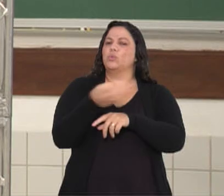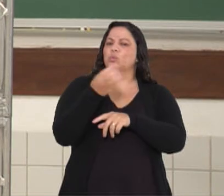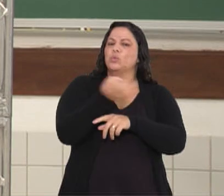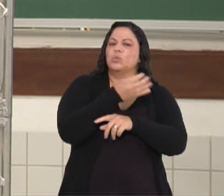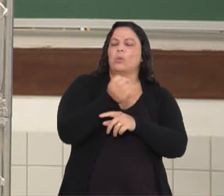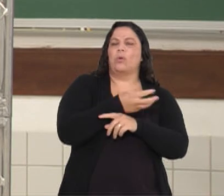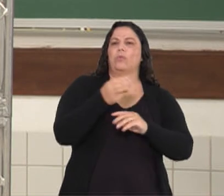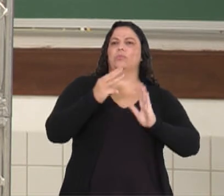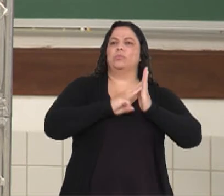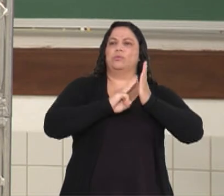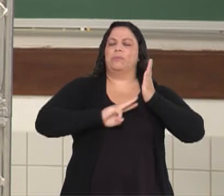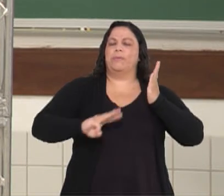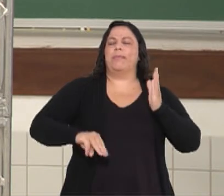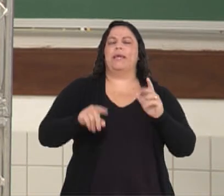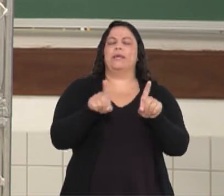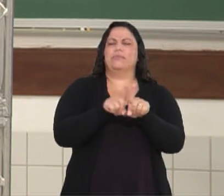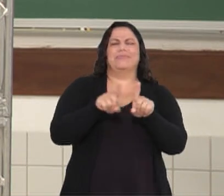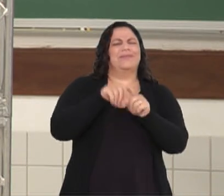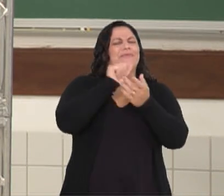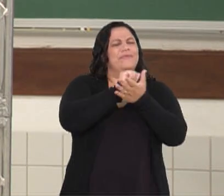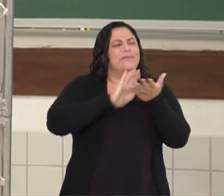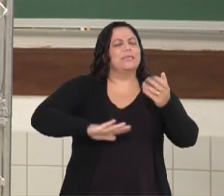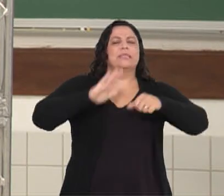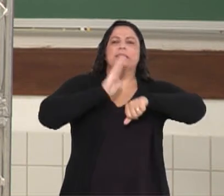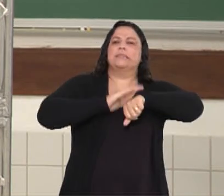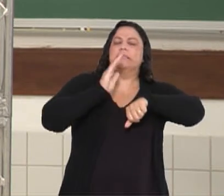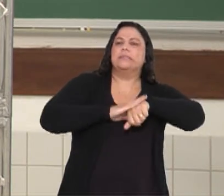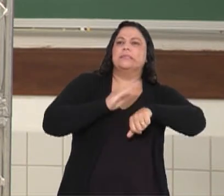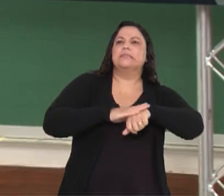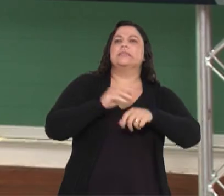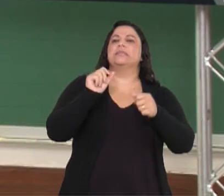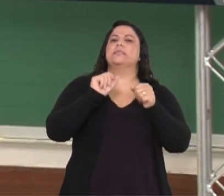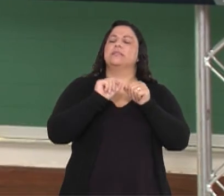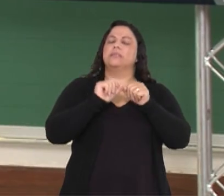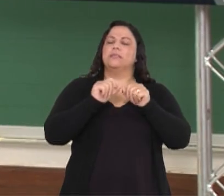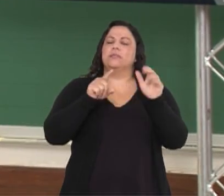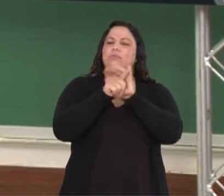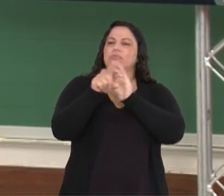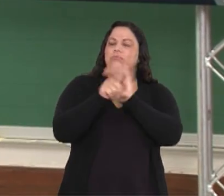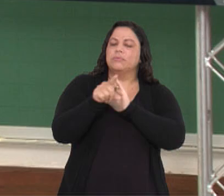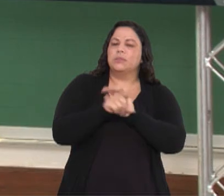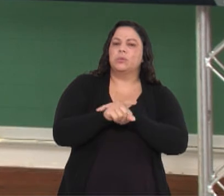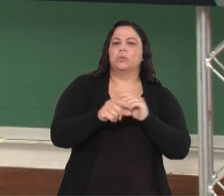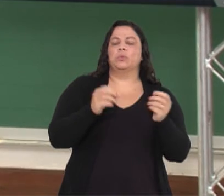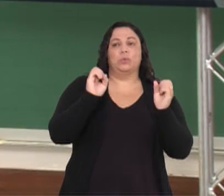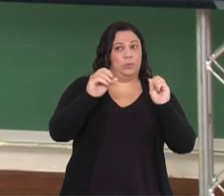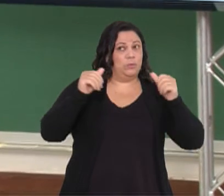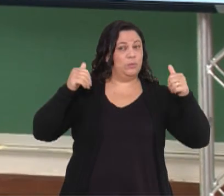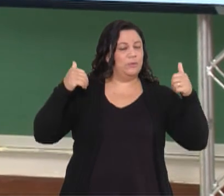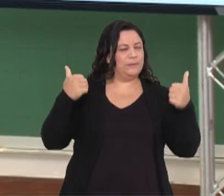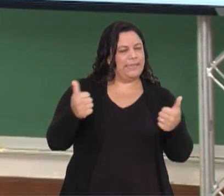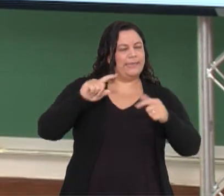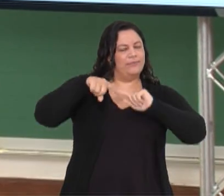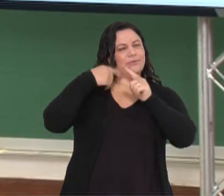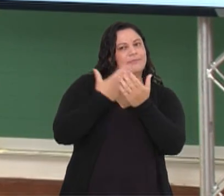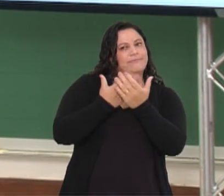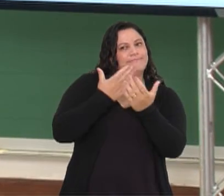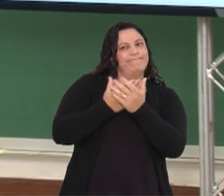dispositivo de Brio-Ruffini. Façam os exercícios, façam o quiz, façam os testes. Próxima aula nos encontramos. Até lá.